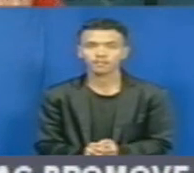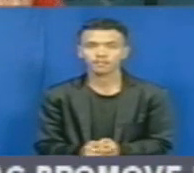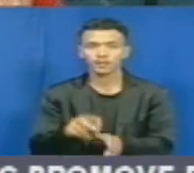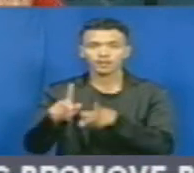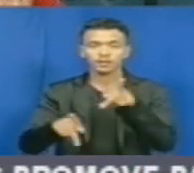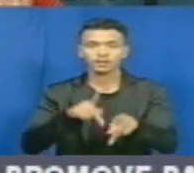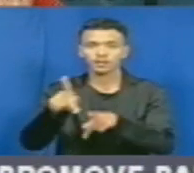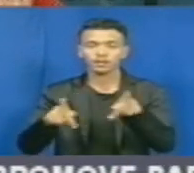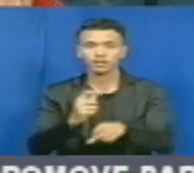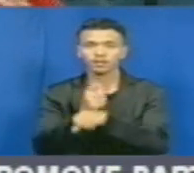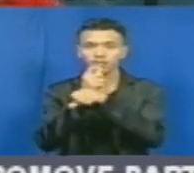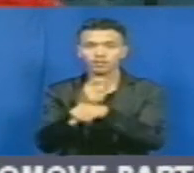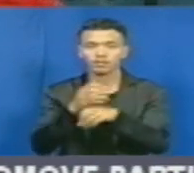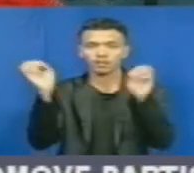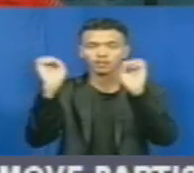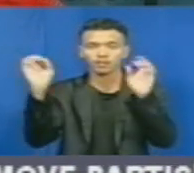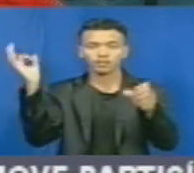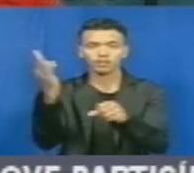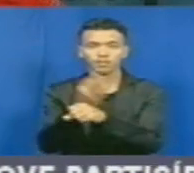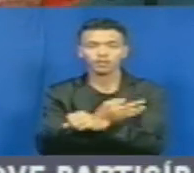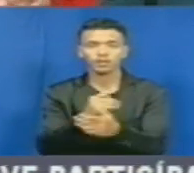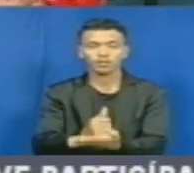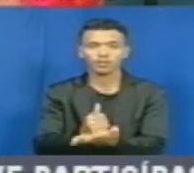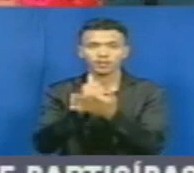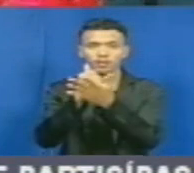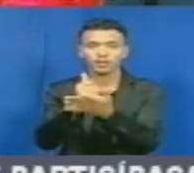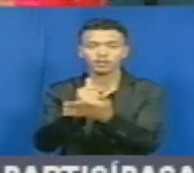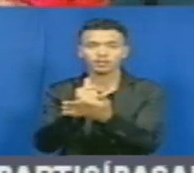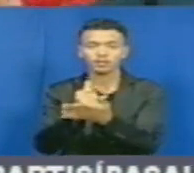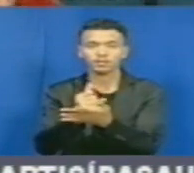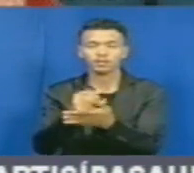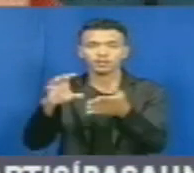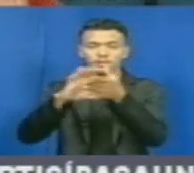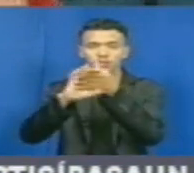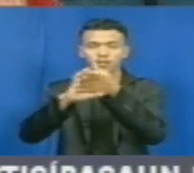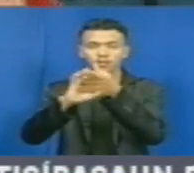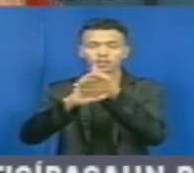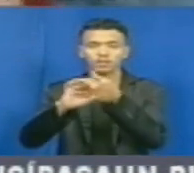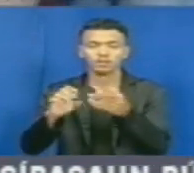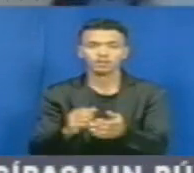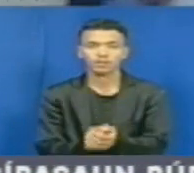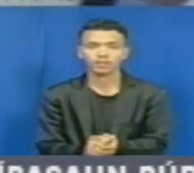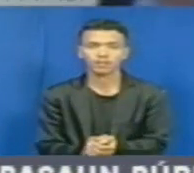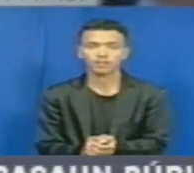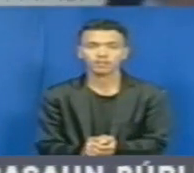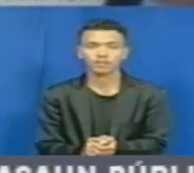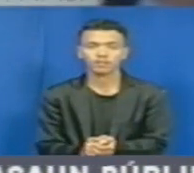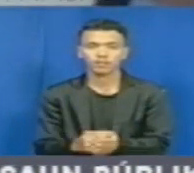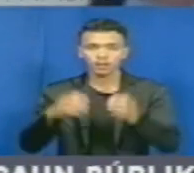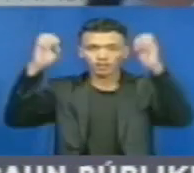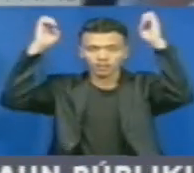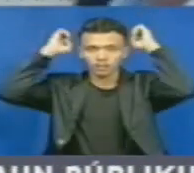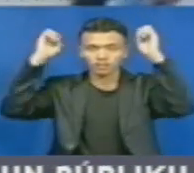Maioria cidadão Bekele e Tauro lei documento comprovativo que facilita recenseamento eleitoral. Durante a educação cívica